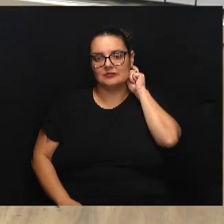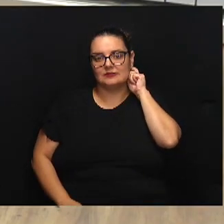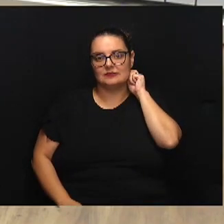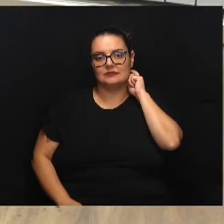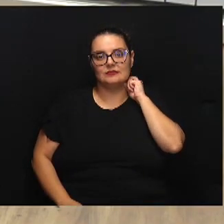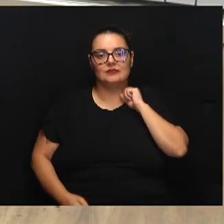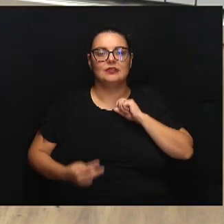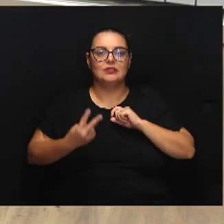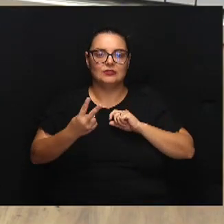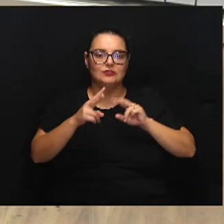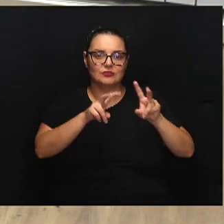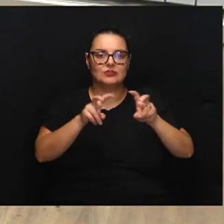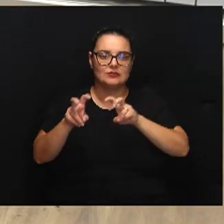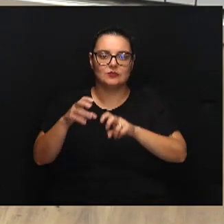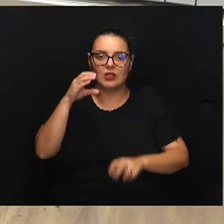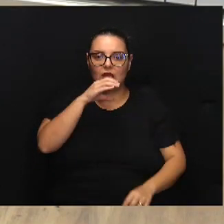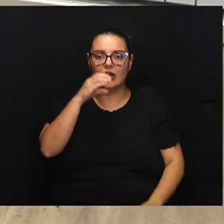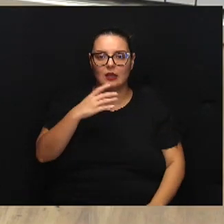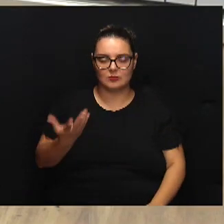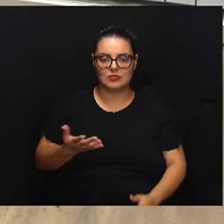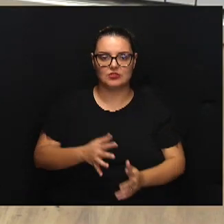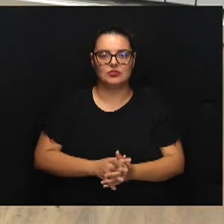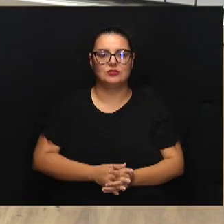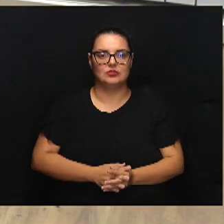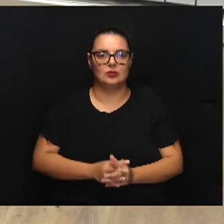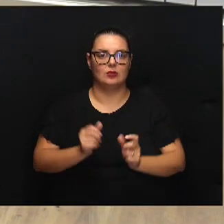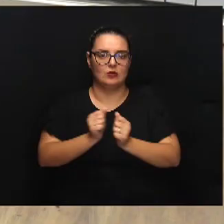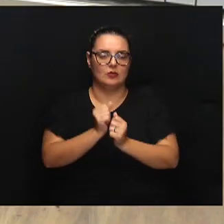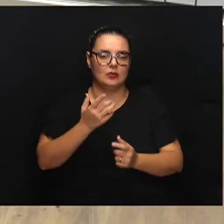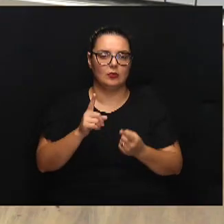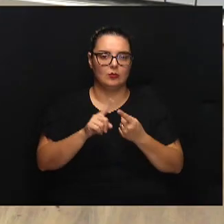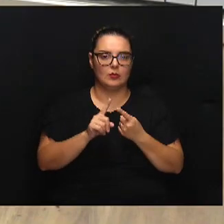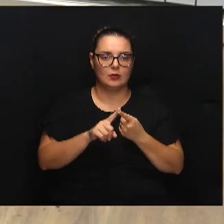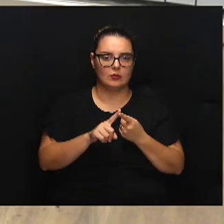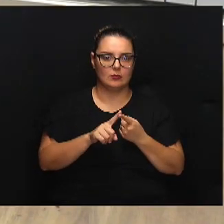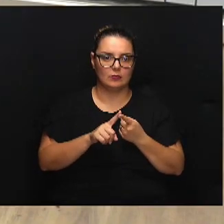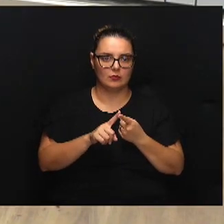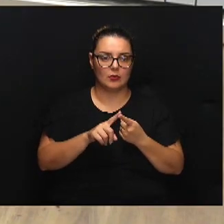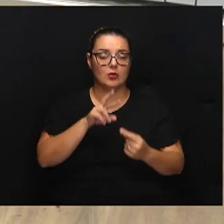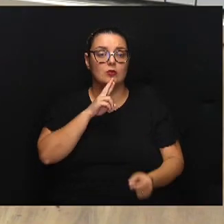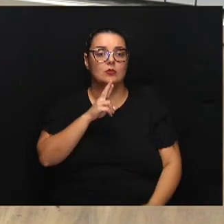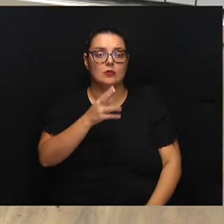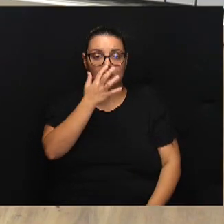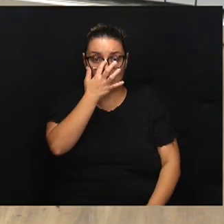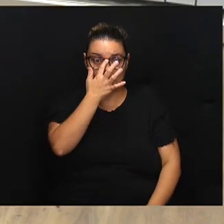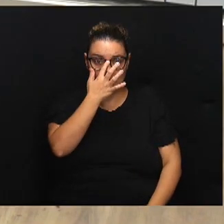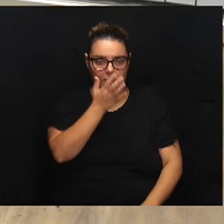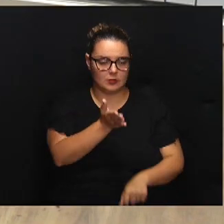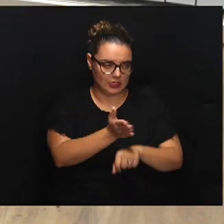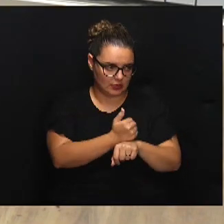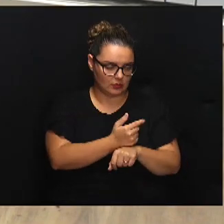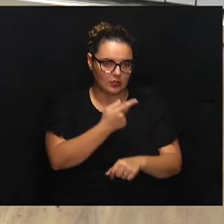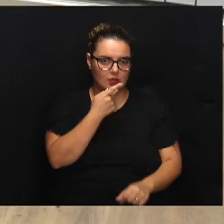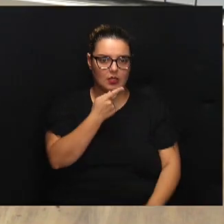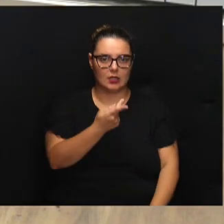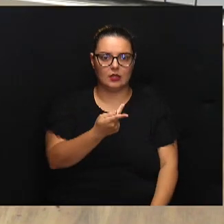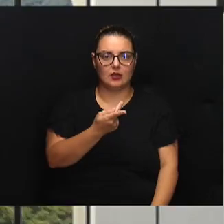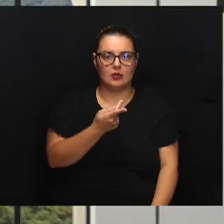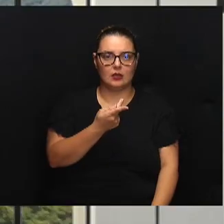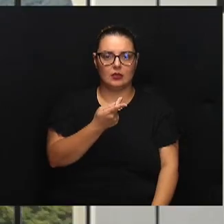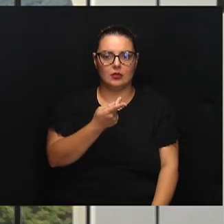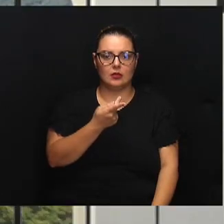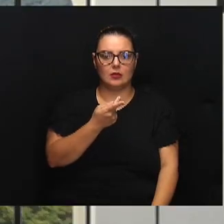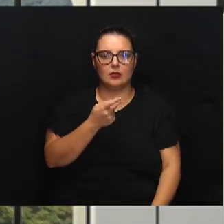trazer 2 temas aqui rapidinho com você. O primeiro é numa resposta sua, você falou sobre